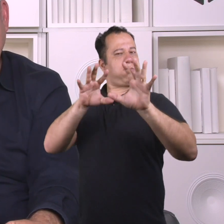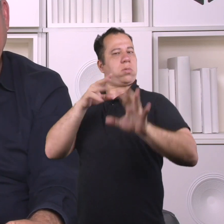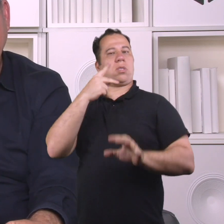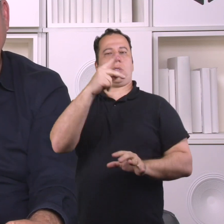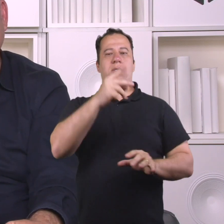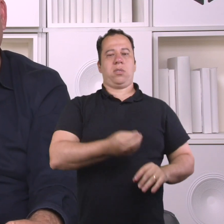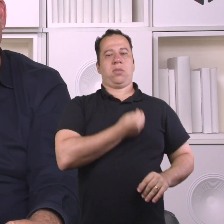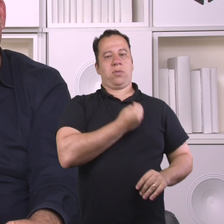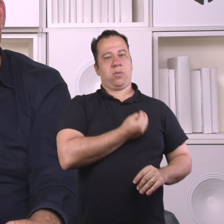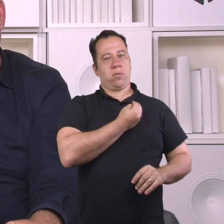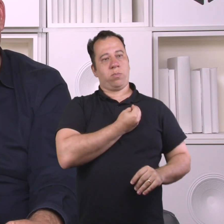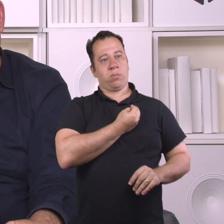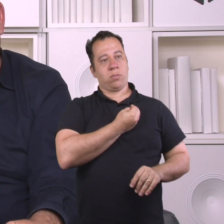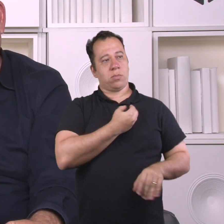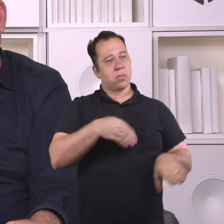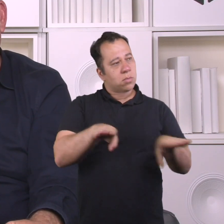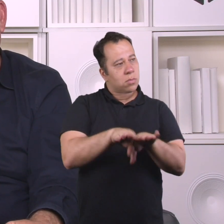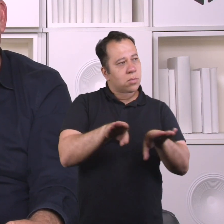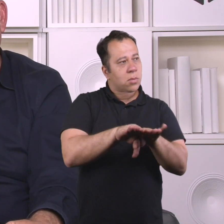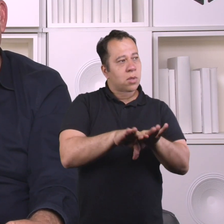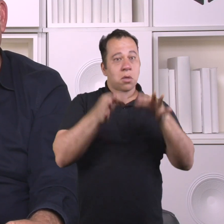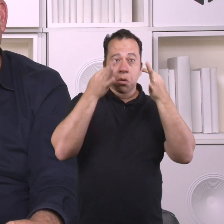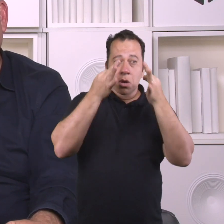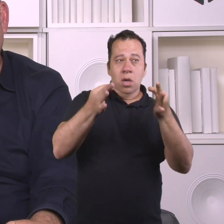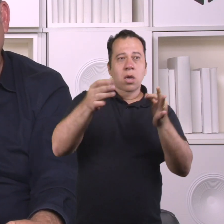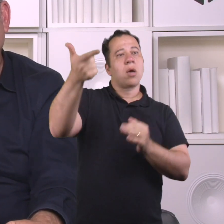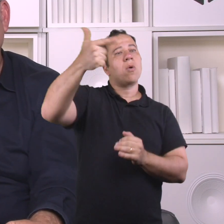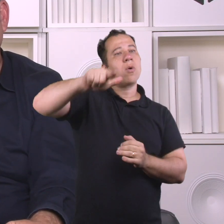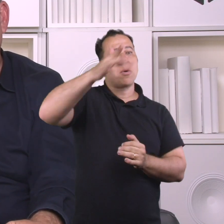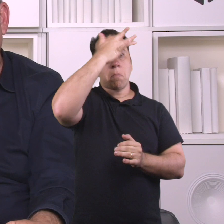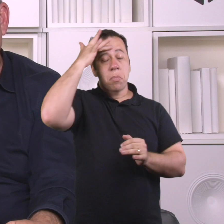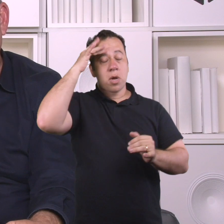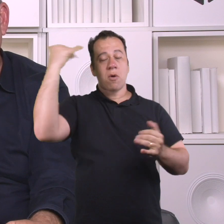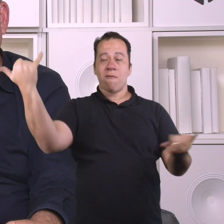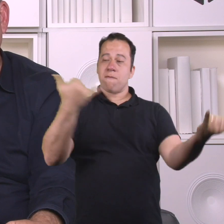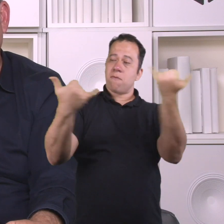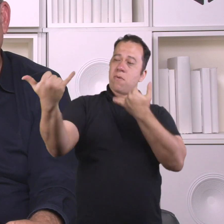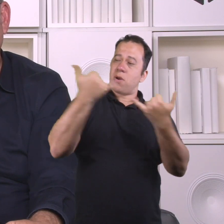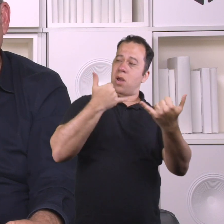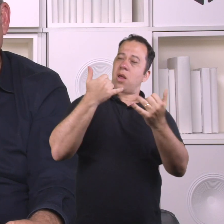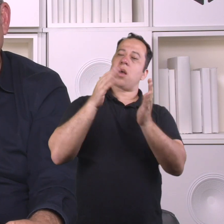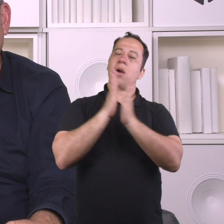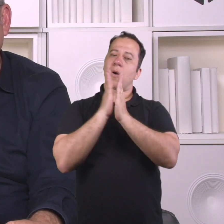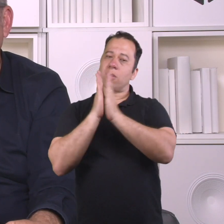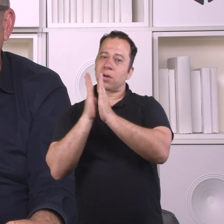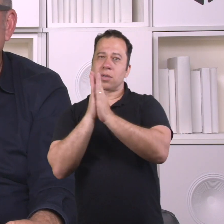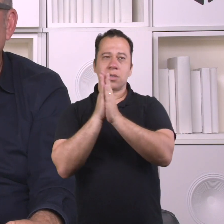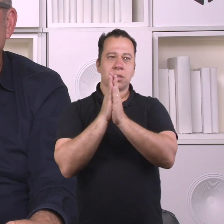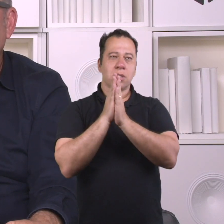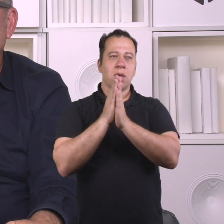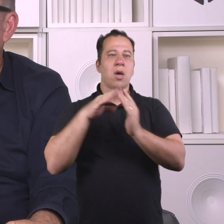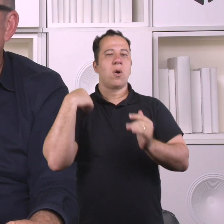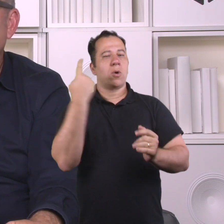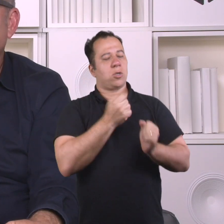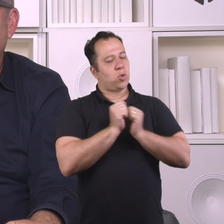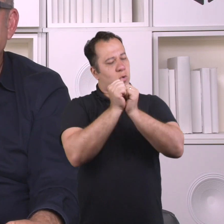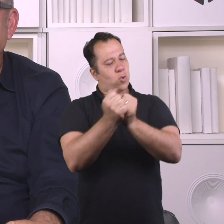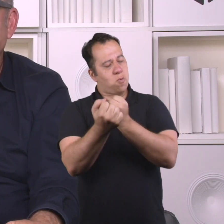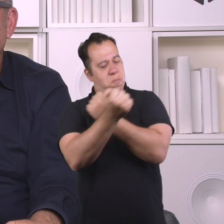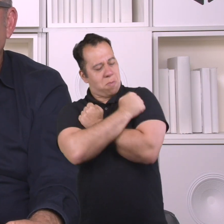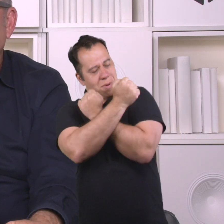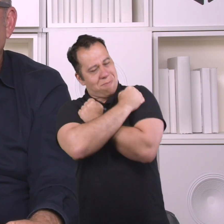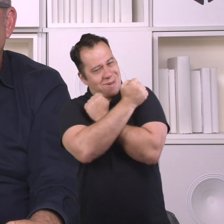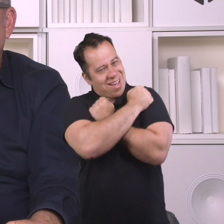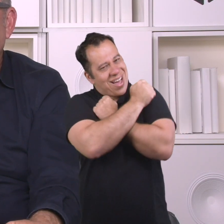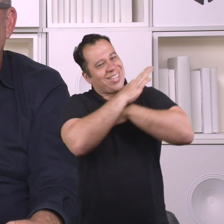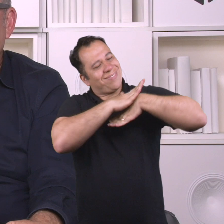a oração das pessoas que estão com você e acolha, dá um abraço muito carinhoso, porque quem luta com potestade